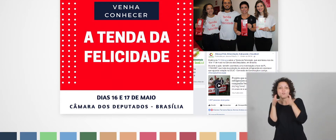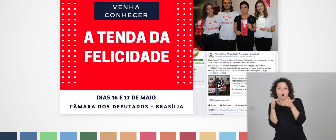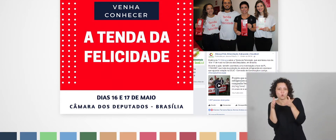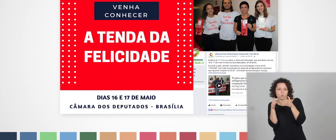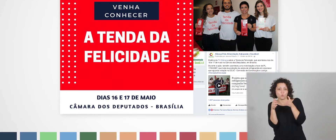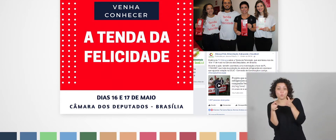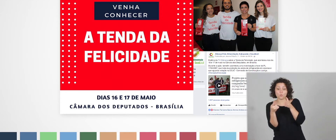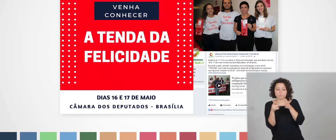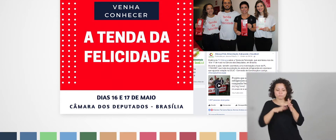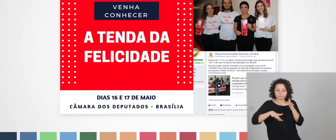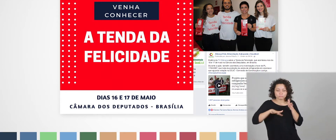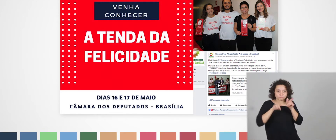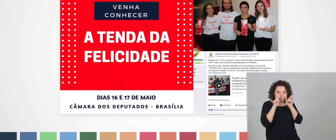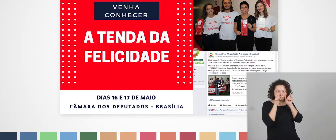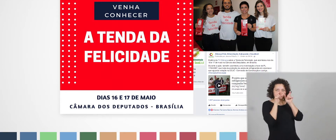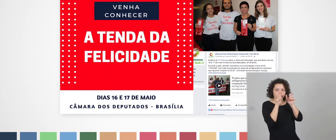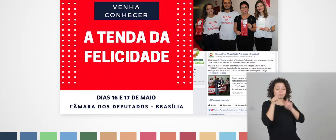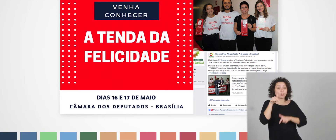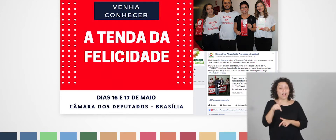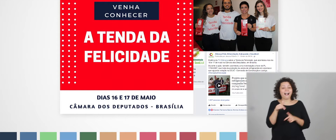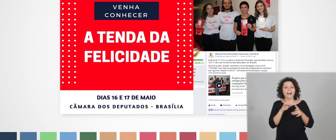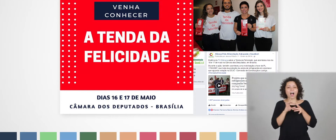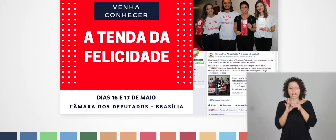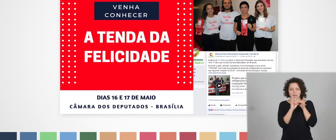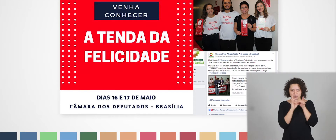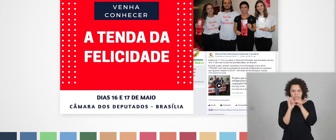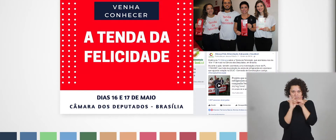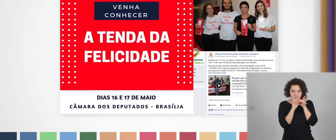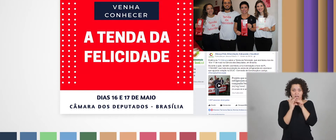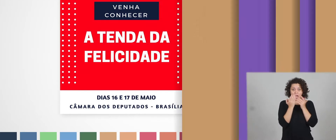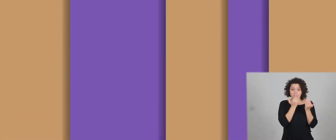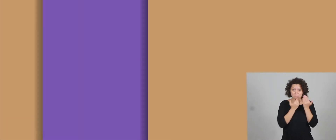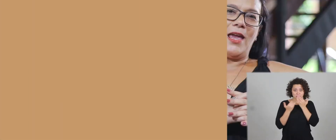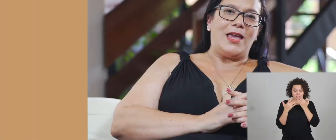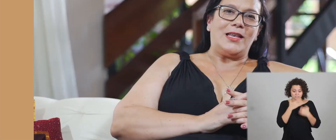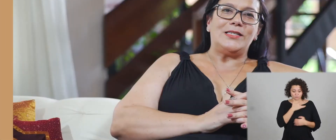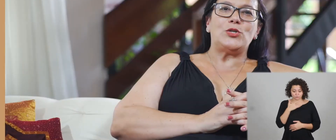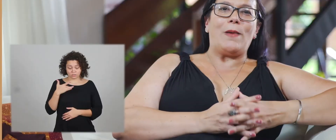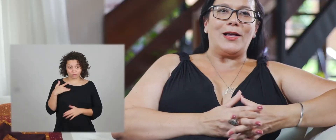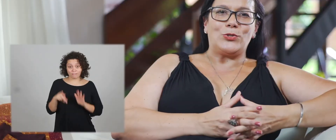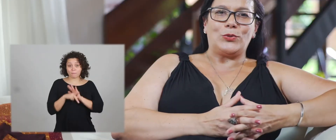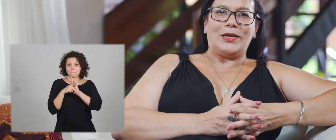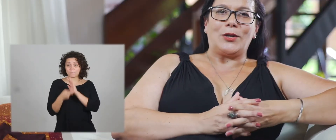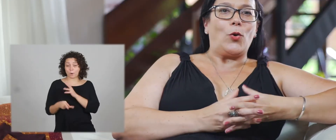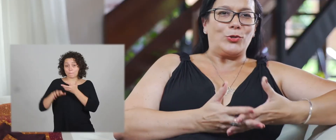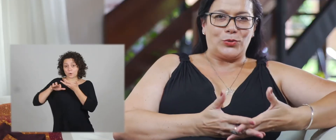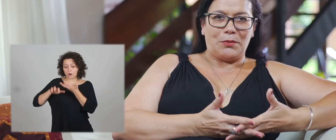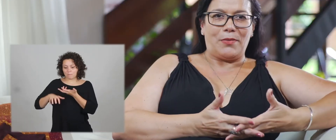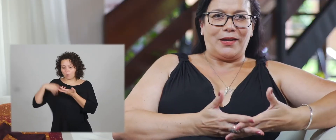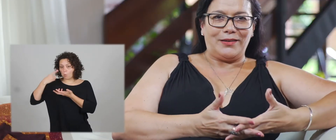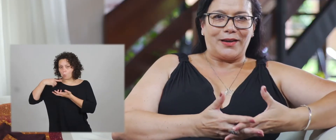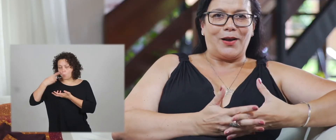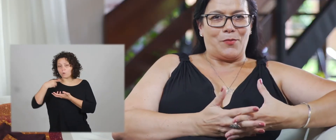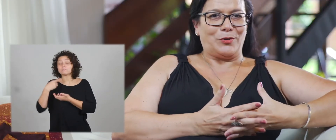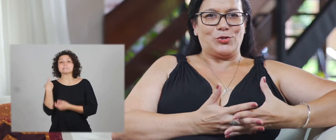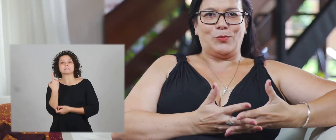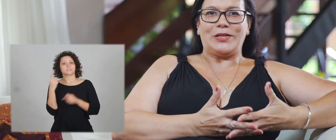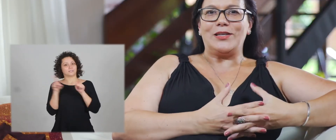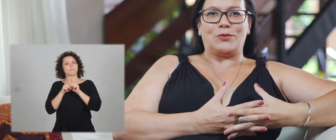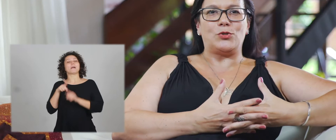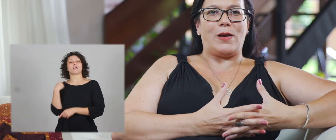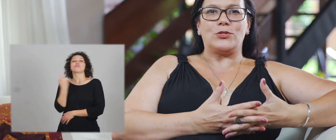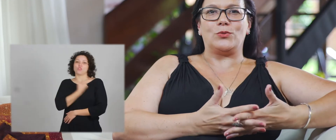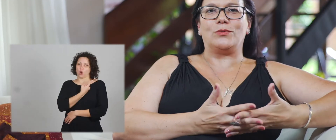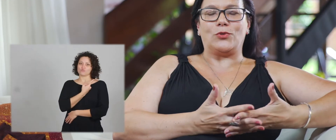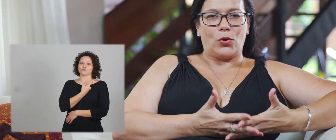pela Aliança pela Alimentação Adequada e Saudável na Câmara dos Deputados, nesse espaço que é nosso também, que a Câmara dos